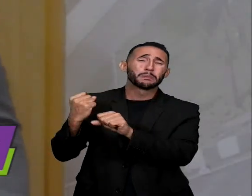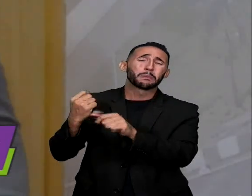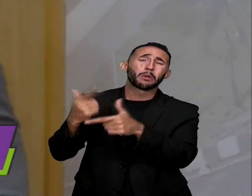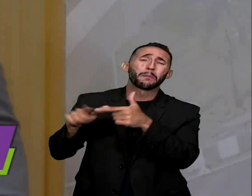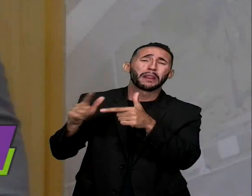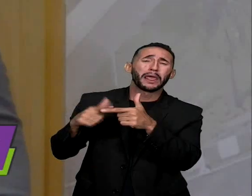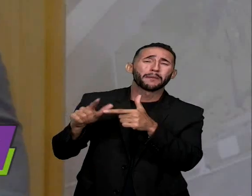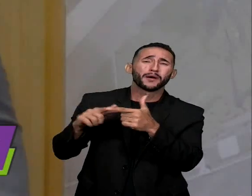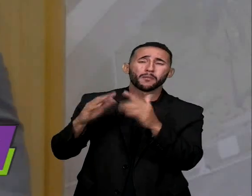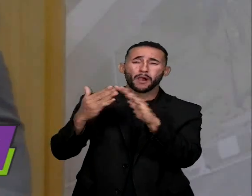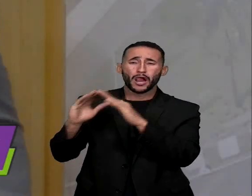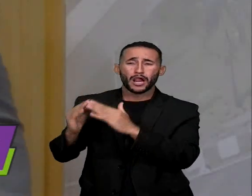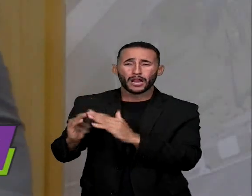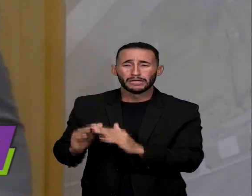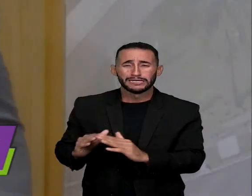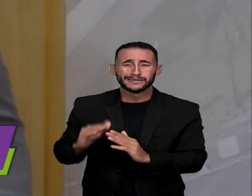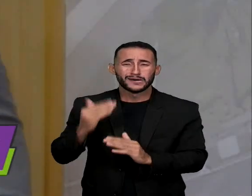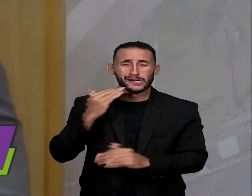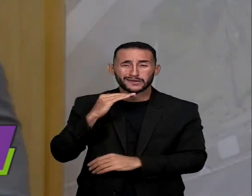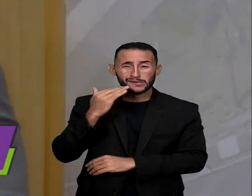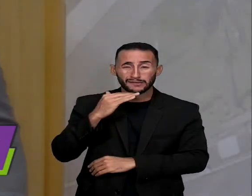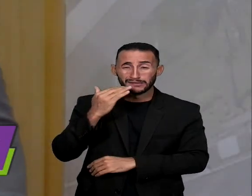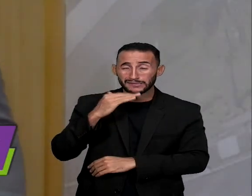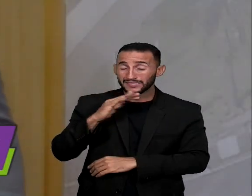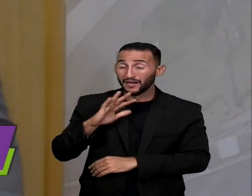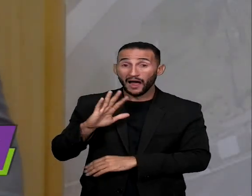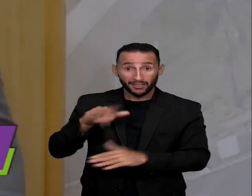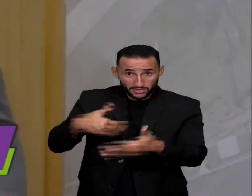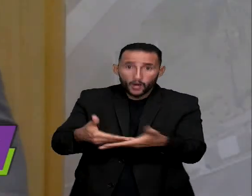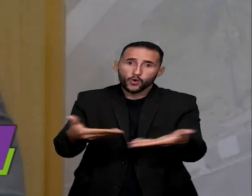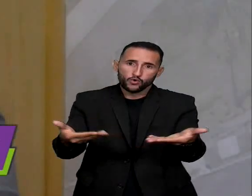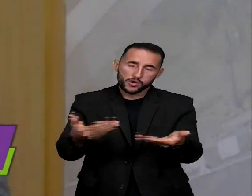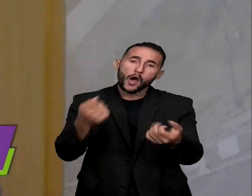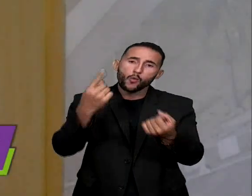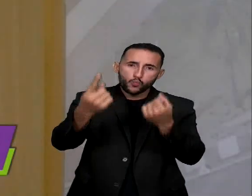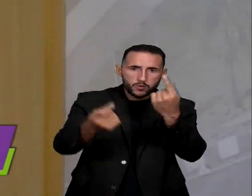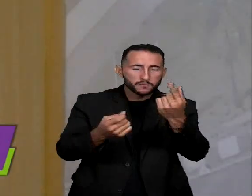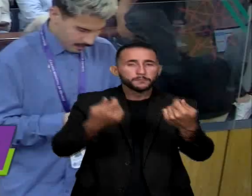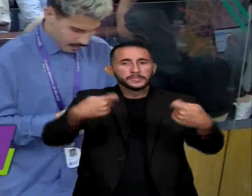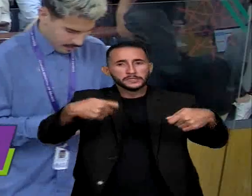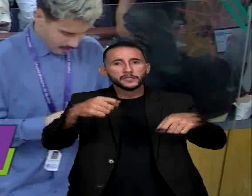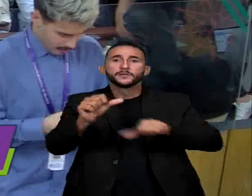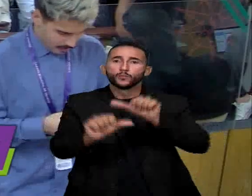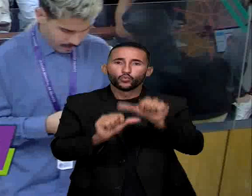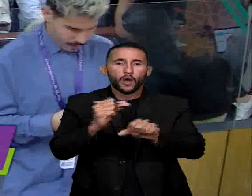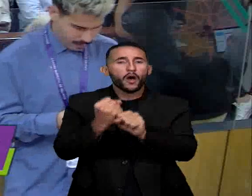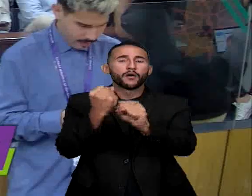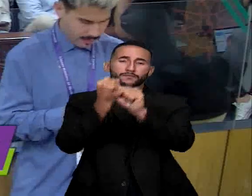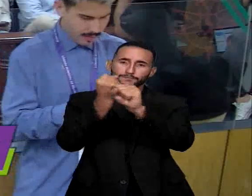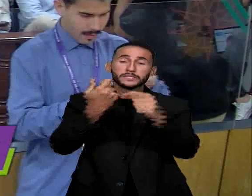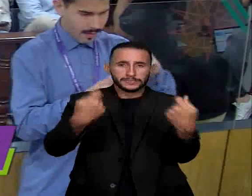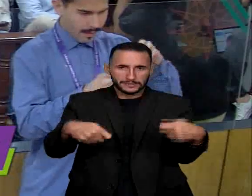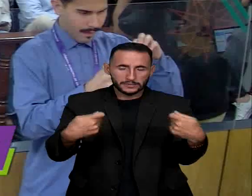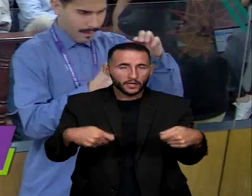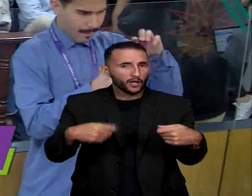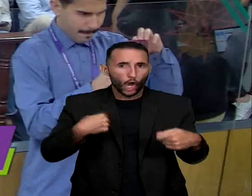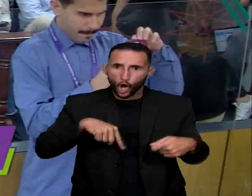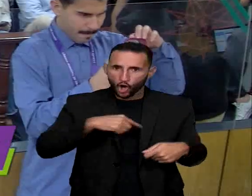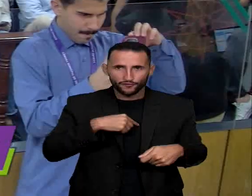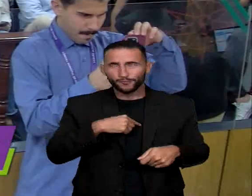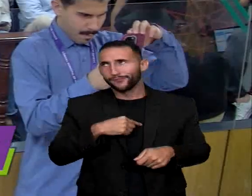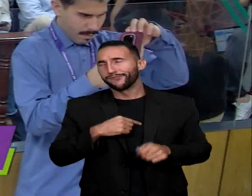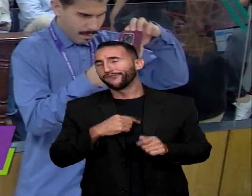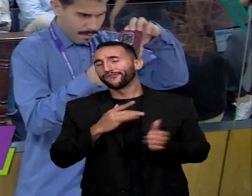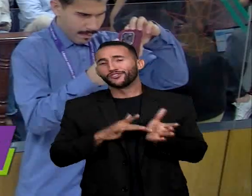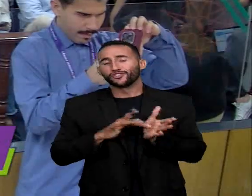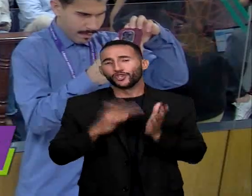passam e algumas ainda precisam de intervenções a gente não tem dificuldade nenhuma de reconhecer isso a gente não conseguiu resolver todos